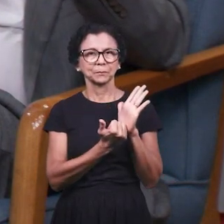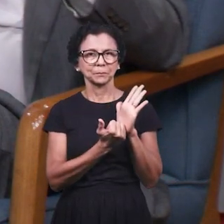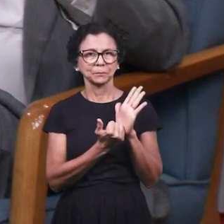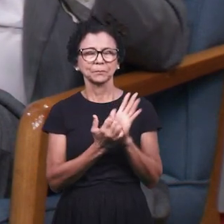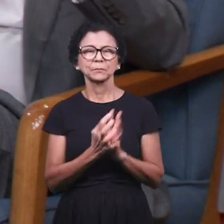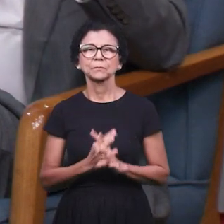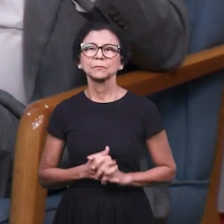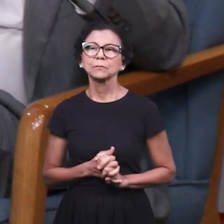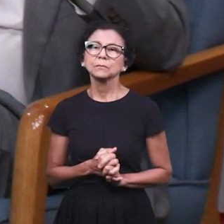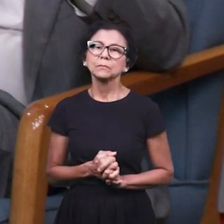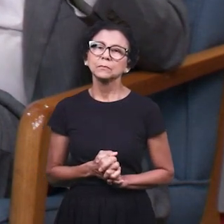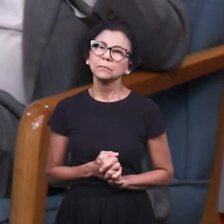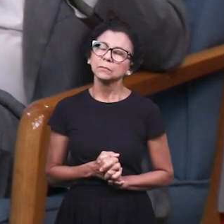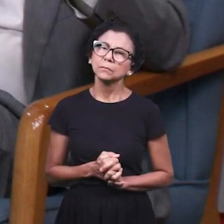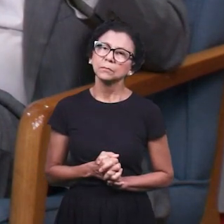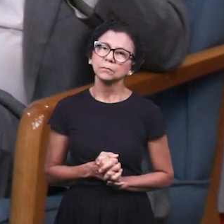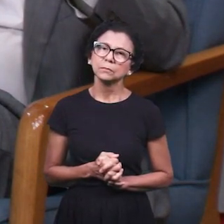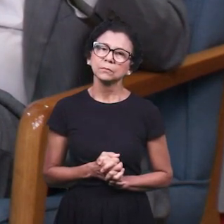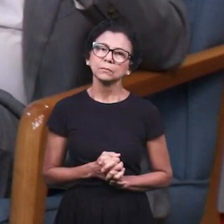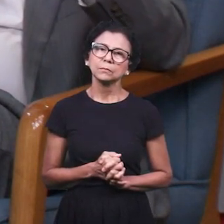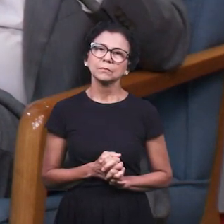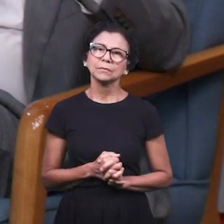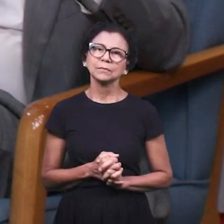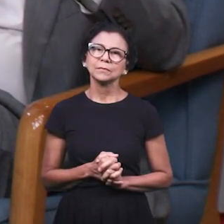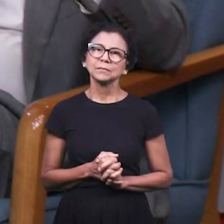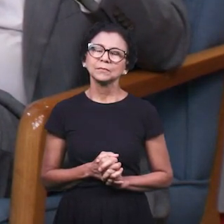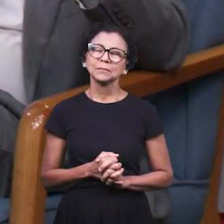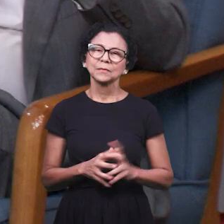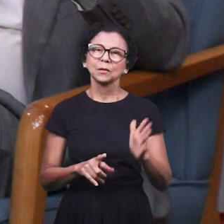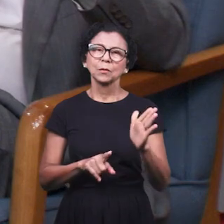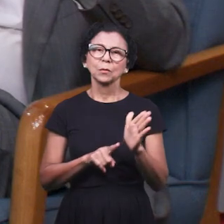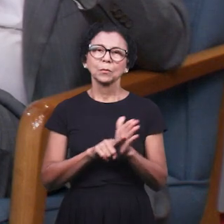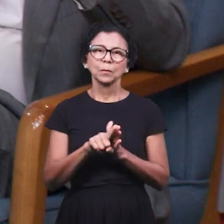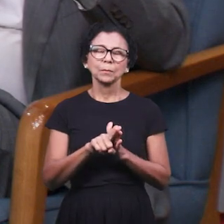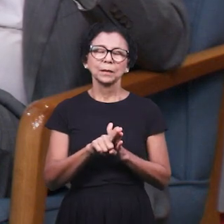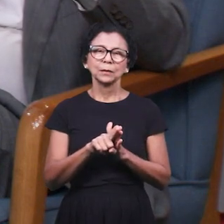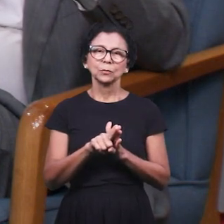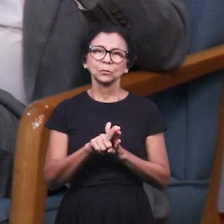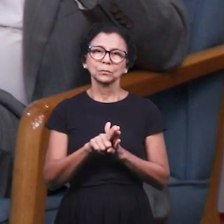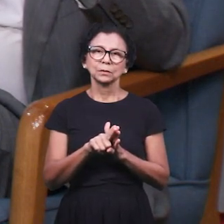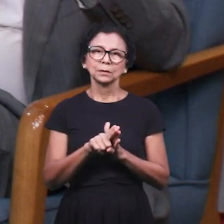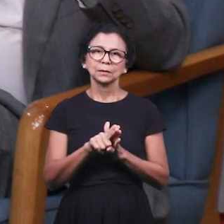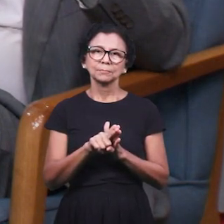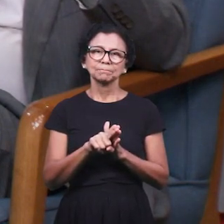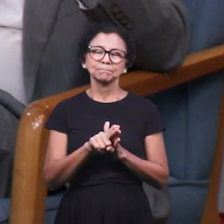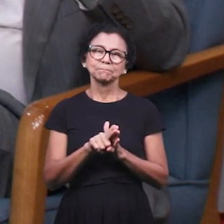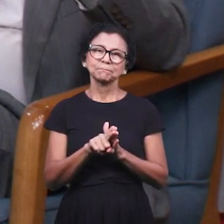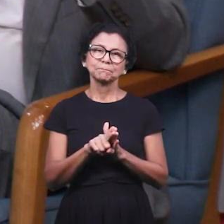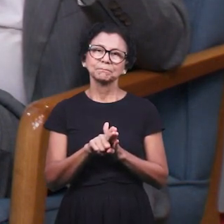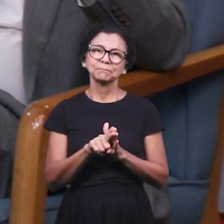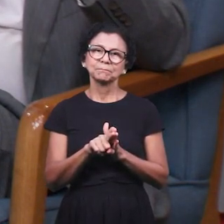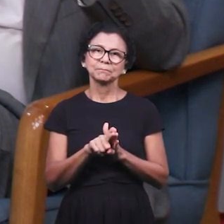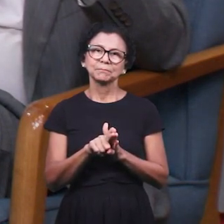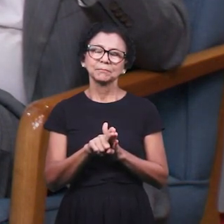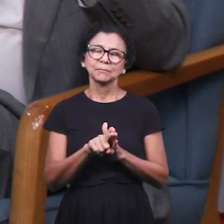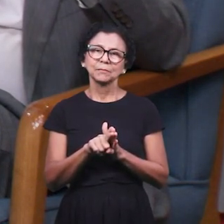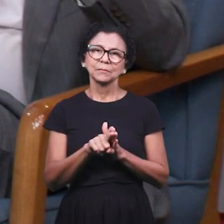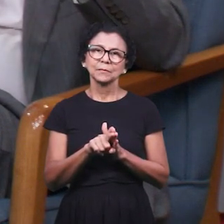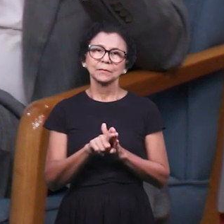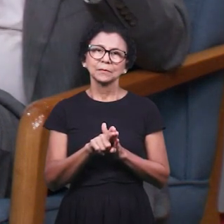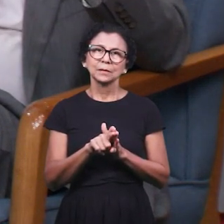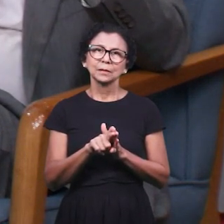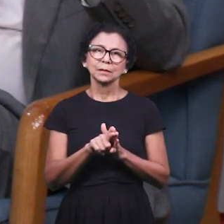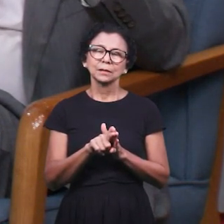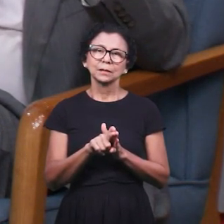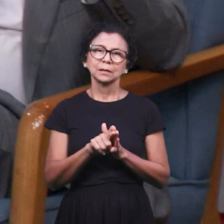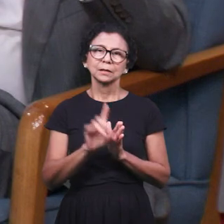É uma pergunta que eu vou deixar no ar para você. E nos próximos programas,